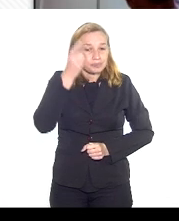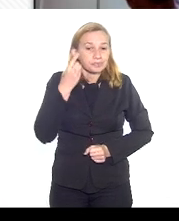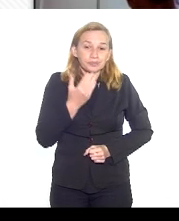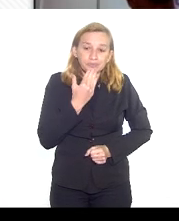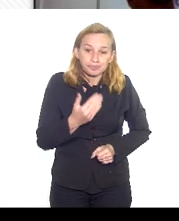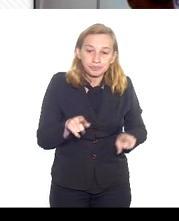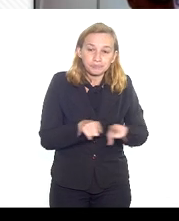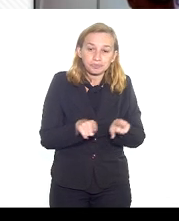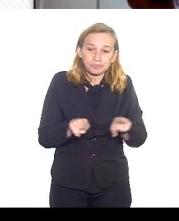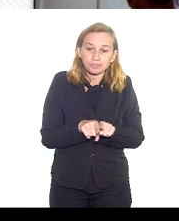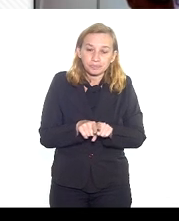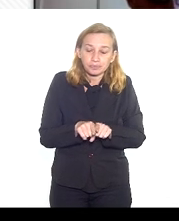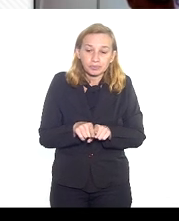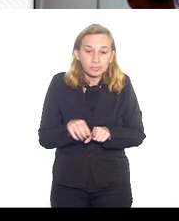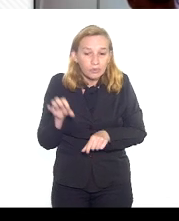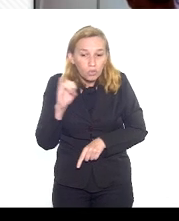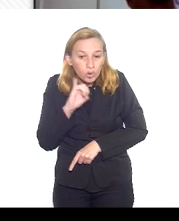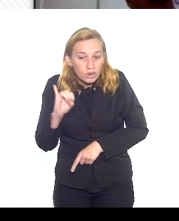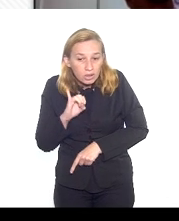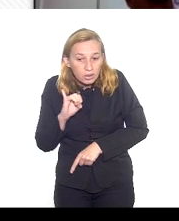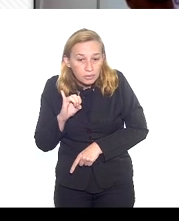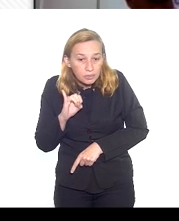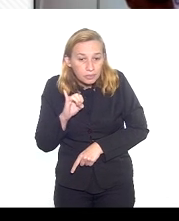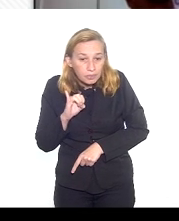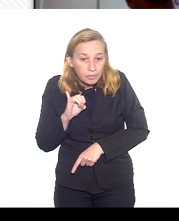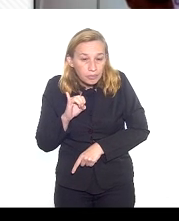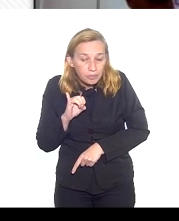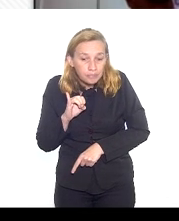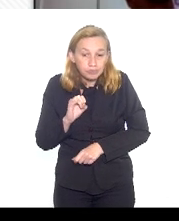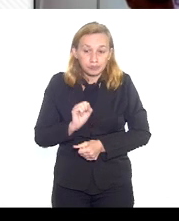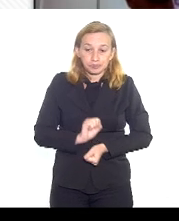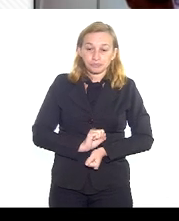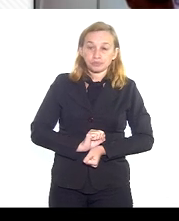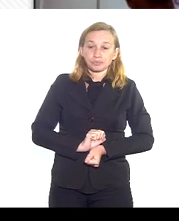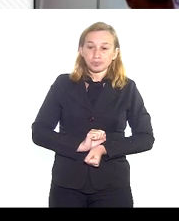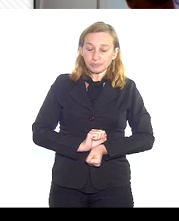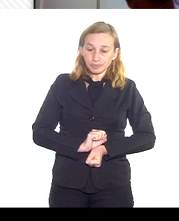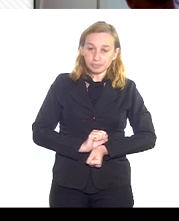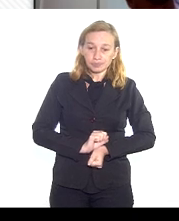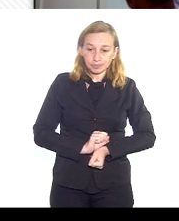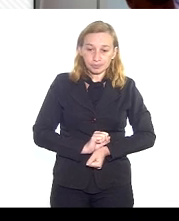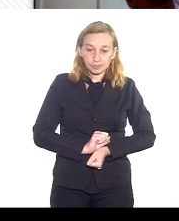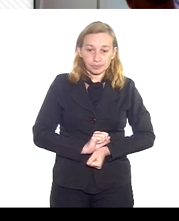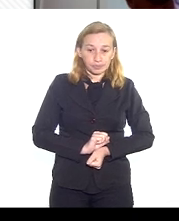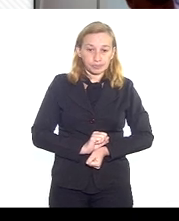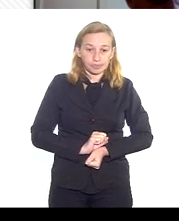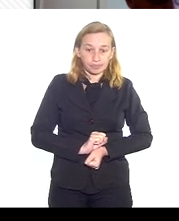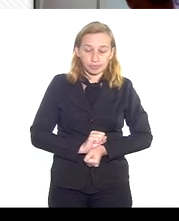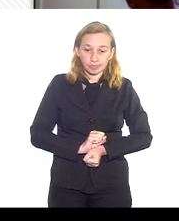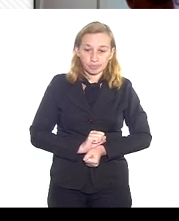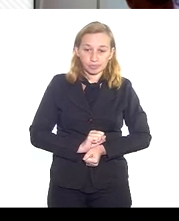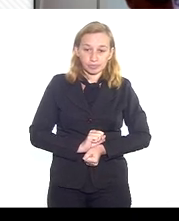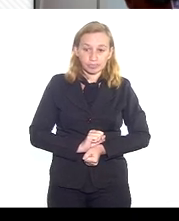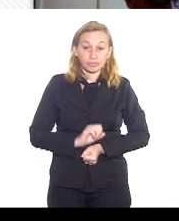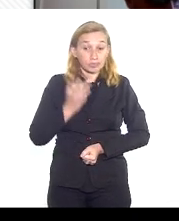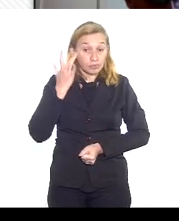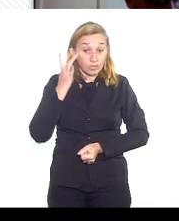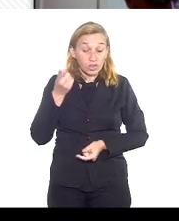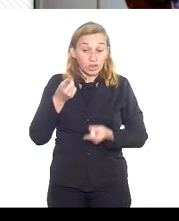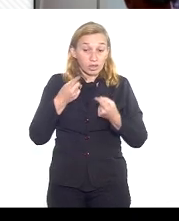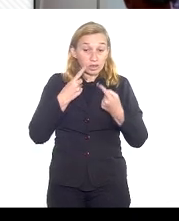também... Oi? Olha só, segundo eu acho que a discussão